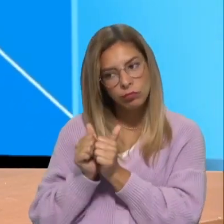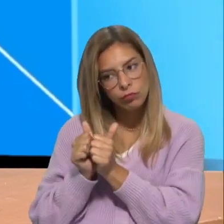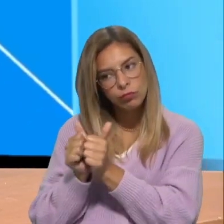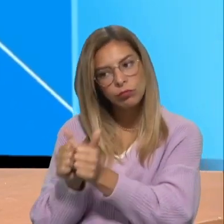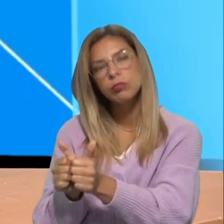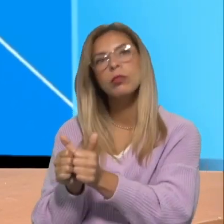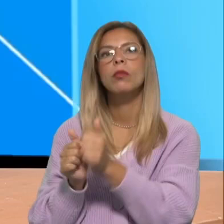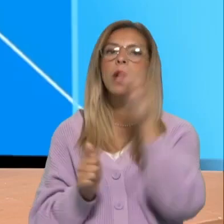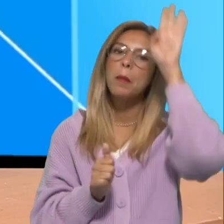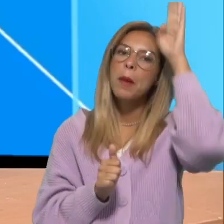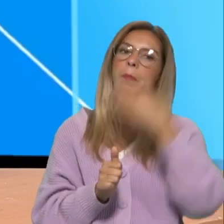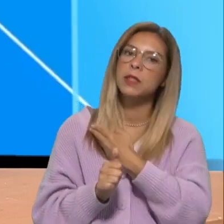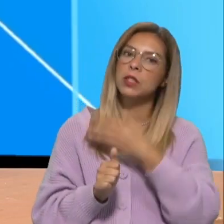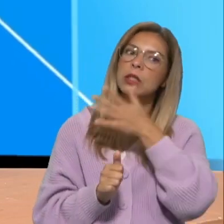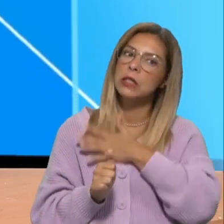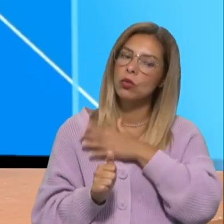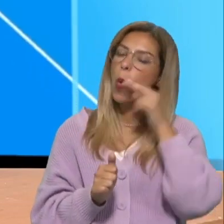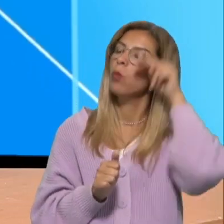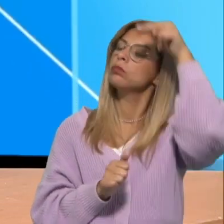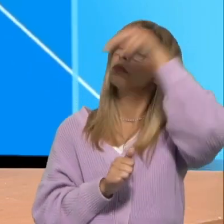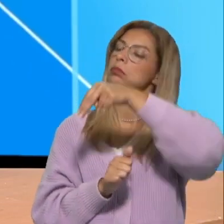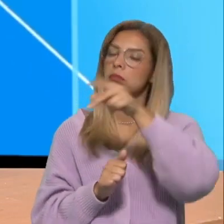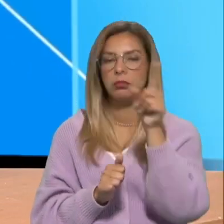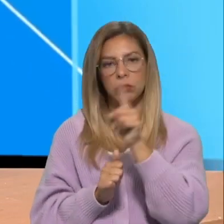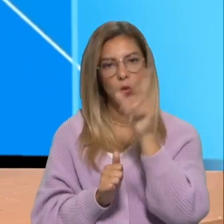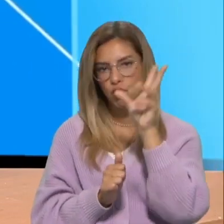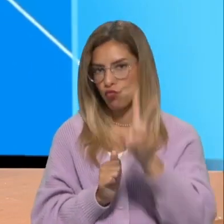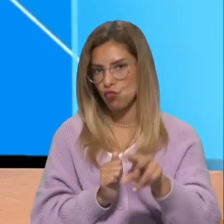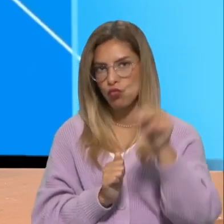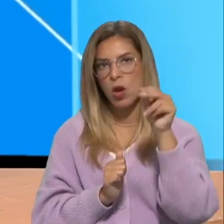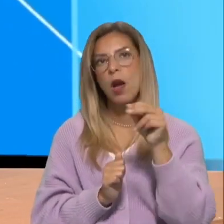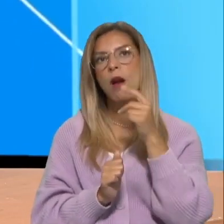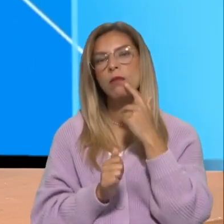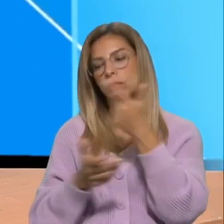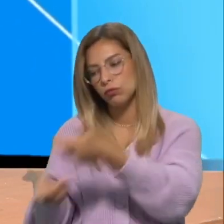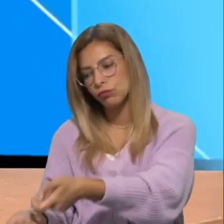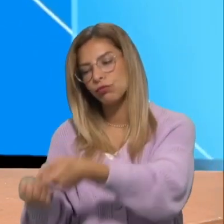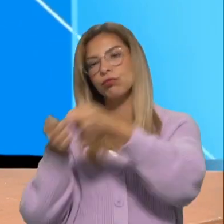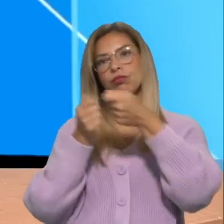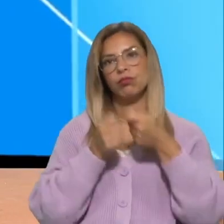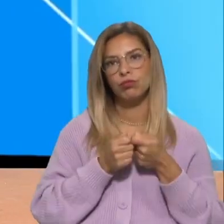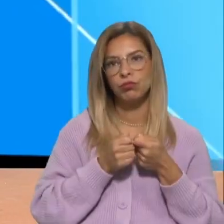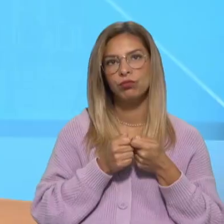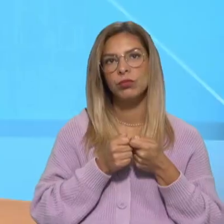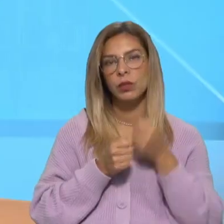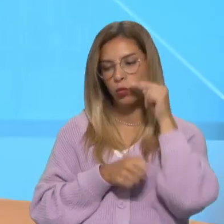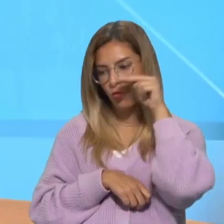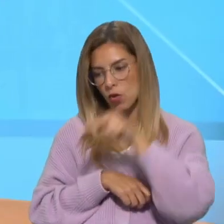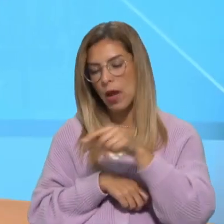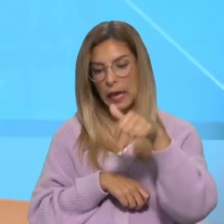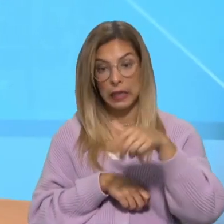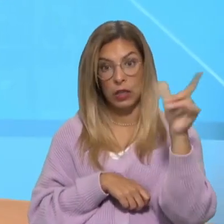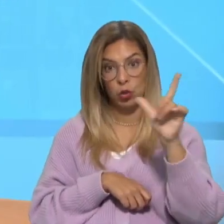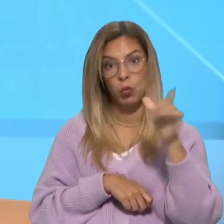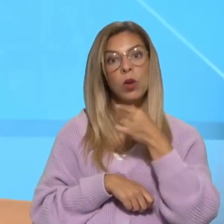Francisco disse-nos isso, nunca olhar alguém de cima para baixo, a não ser para ajudar a levantar. Portanto, disse aqui em Lisboa. Exato, em